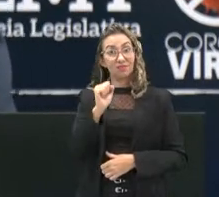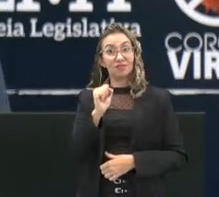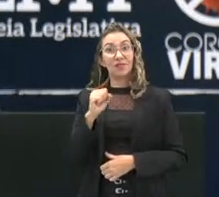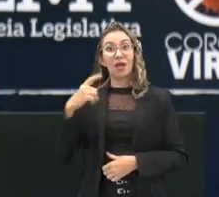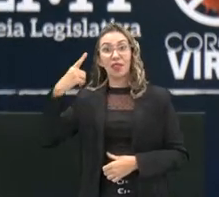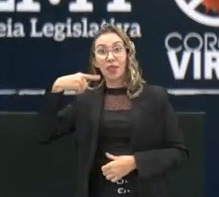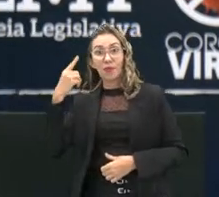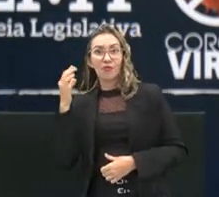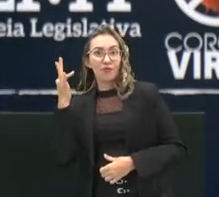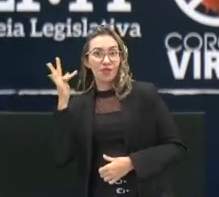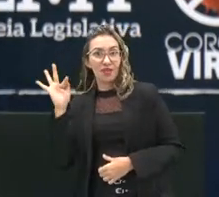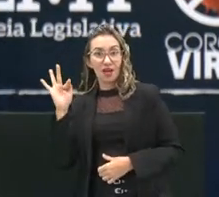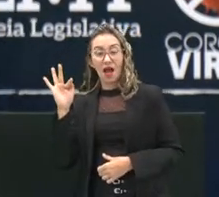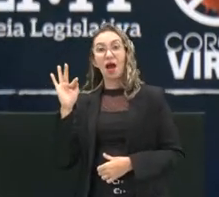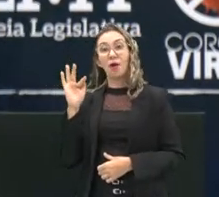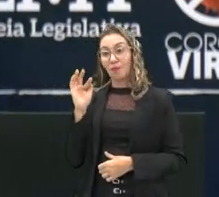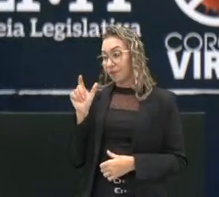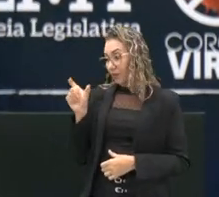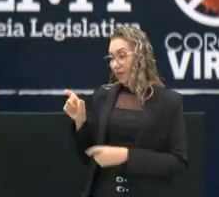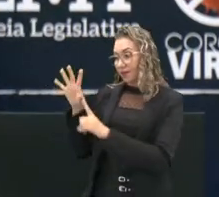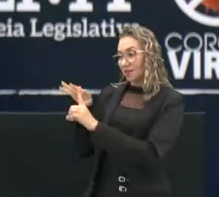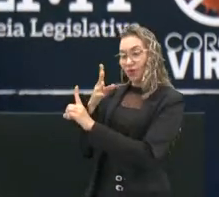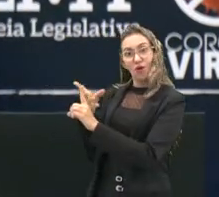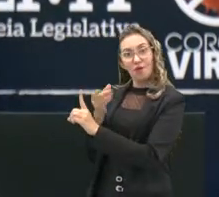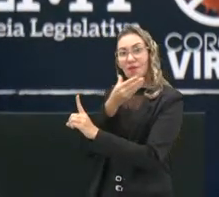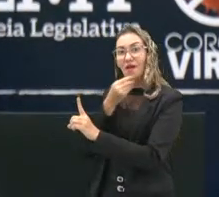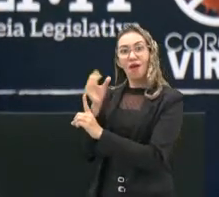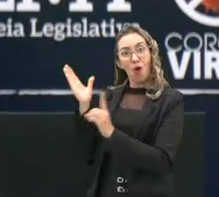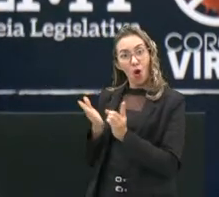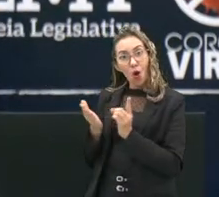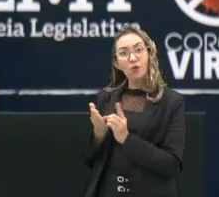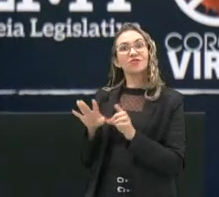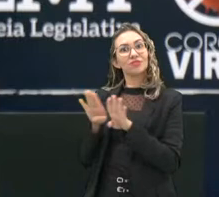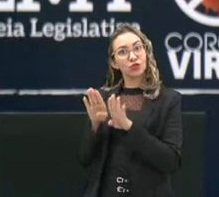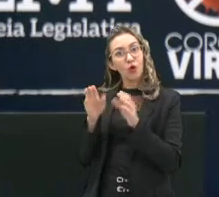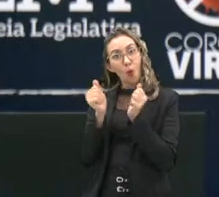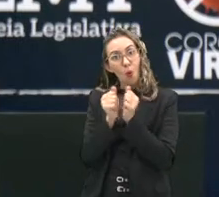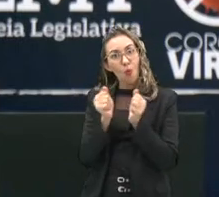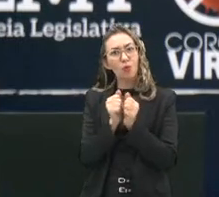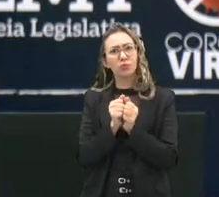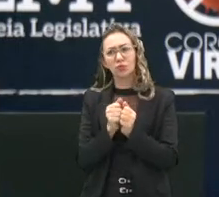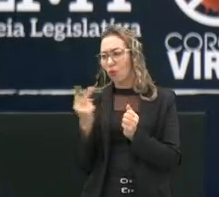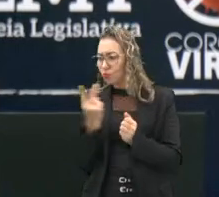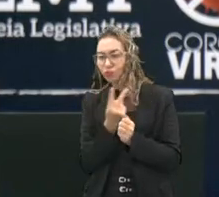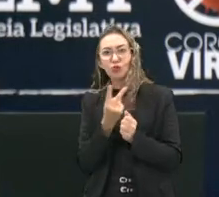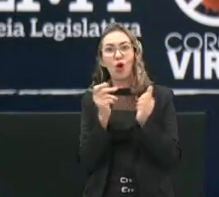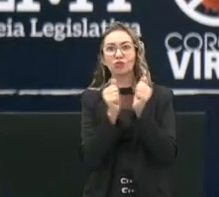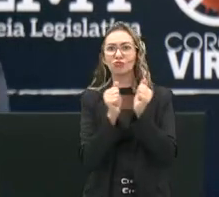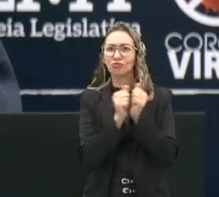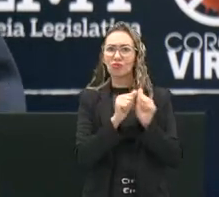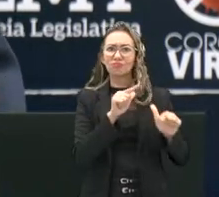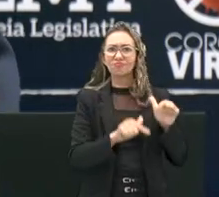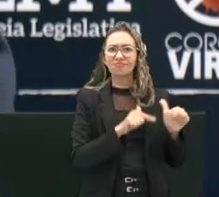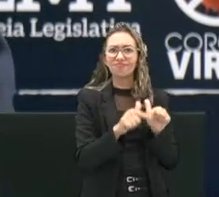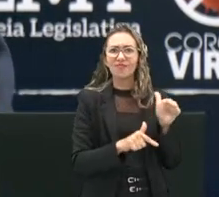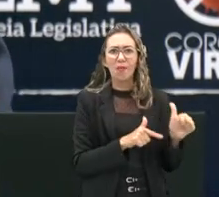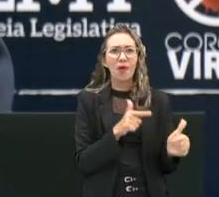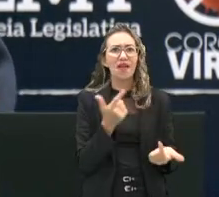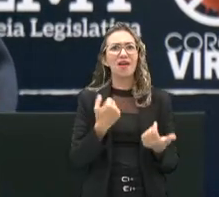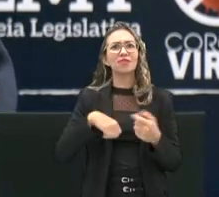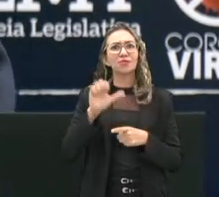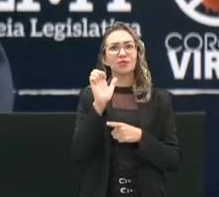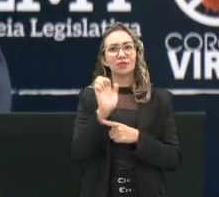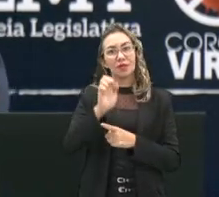juntos fizeram grandes trabalhos pelo Estado de Mato Grosso e posso aqui coroar esse trabalho